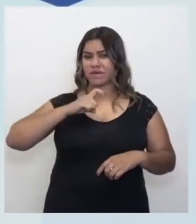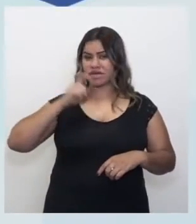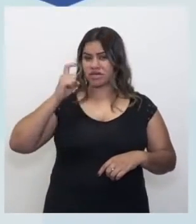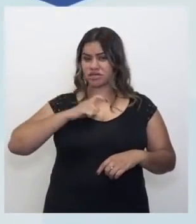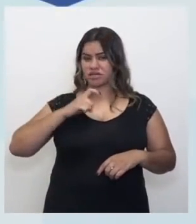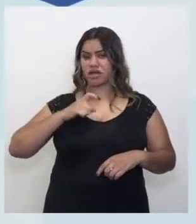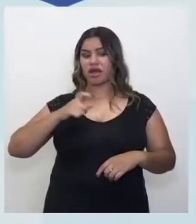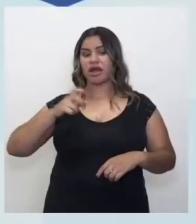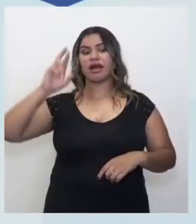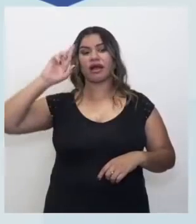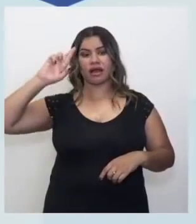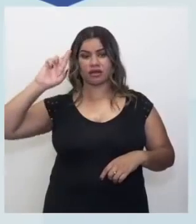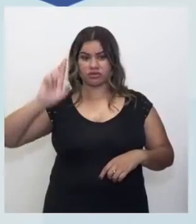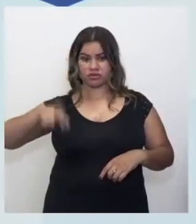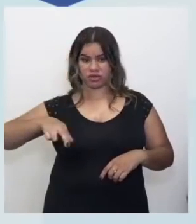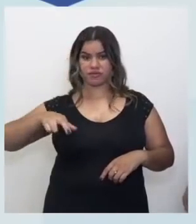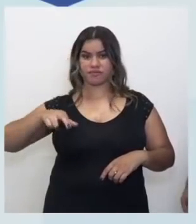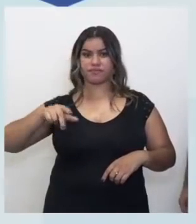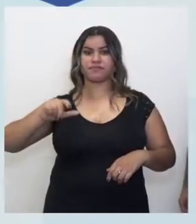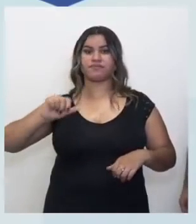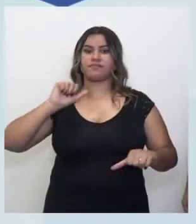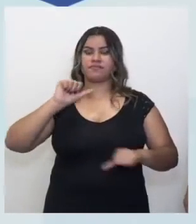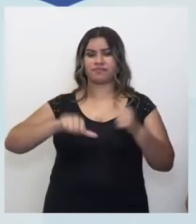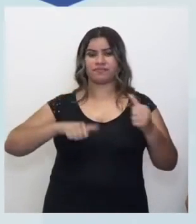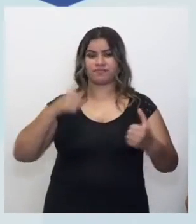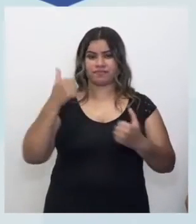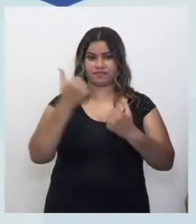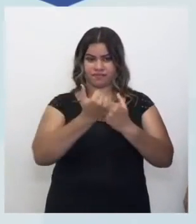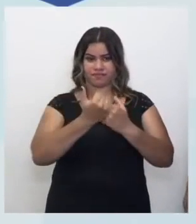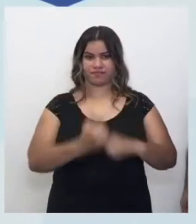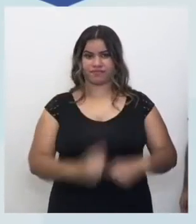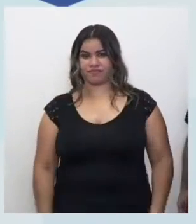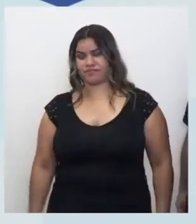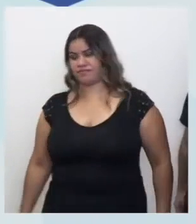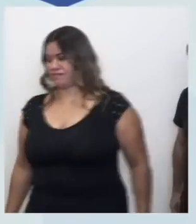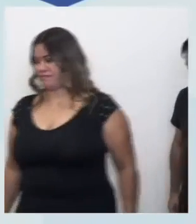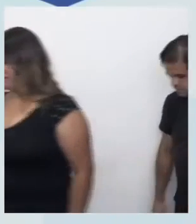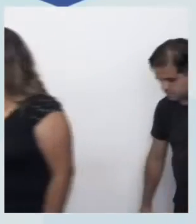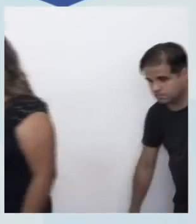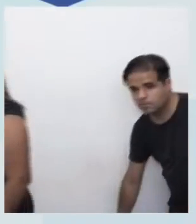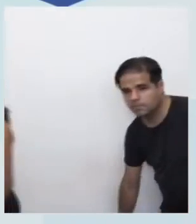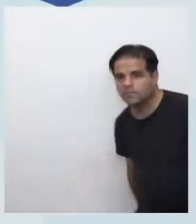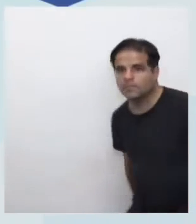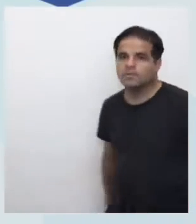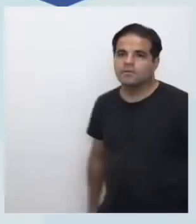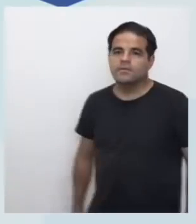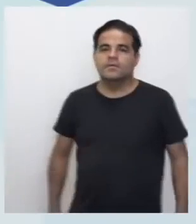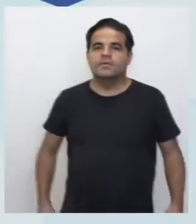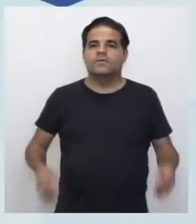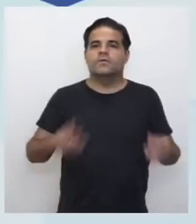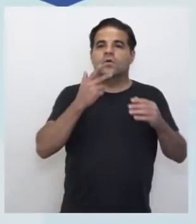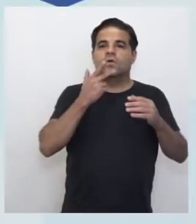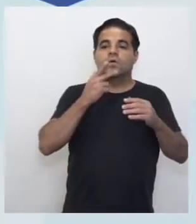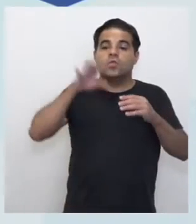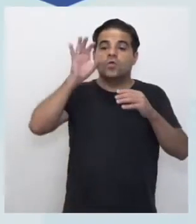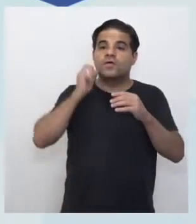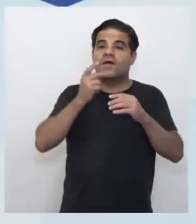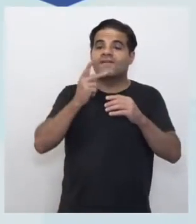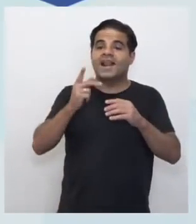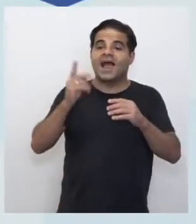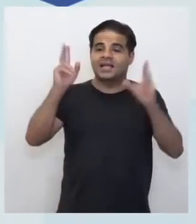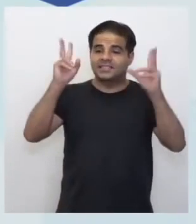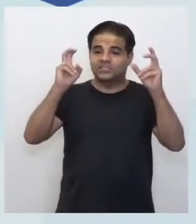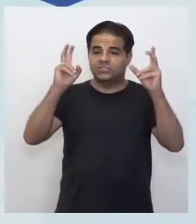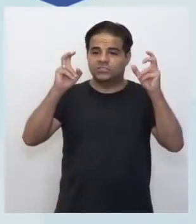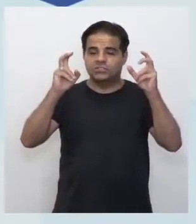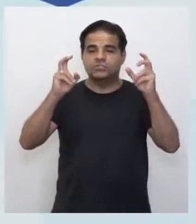e racionalidade. Às vezes, eu confesso que quando eu ouvia falar disso, né, quando eu estava no ensino